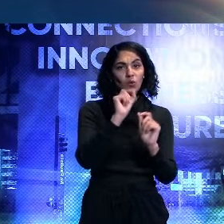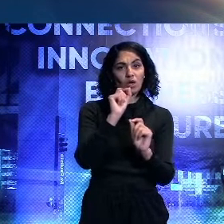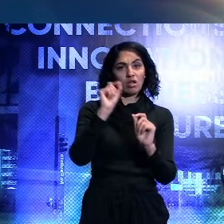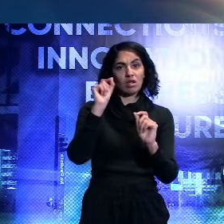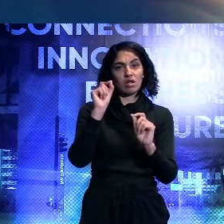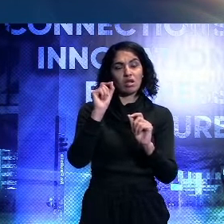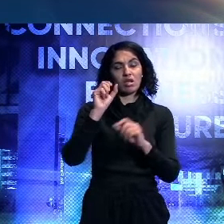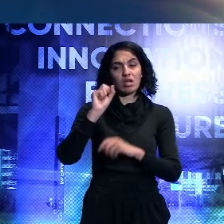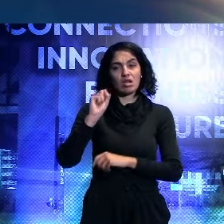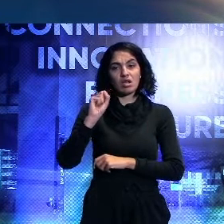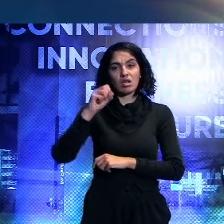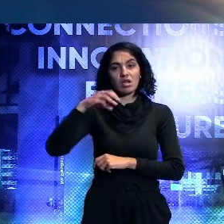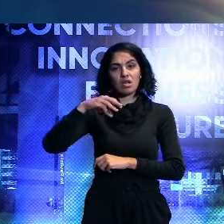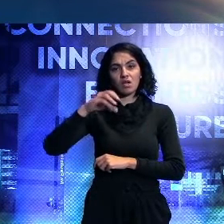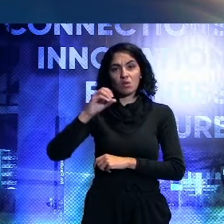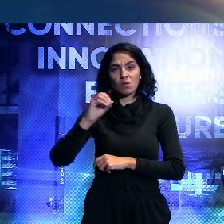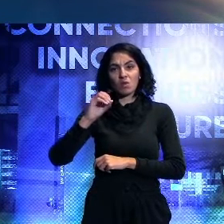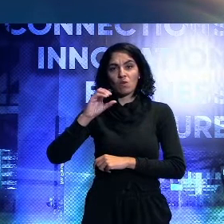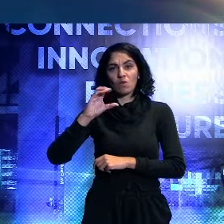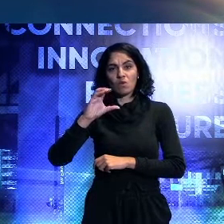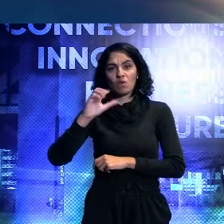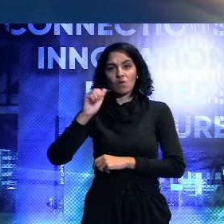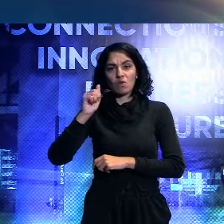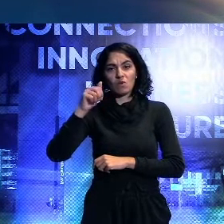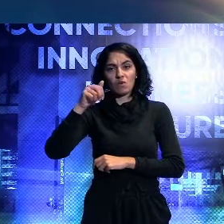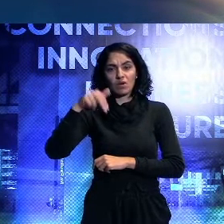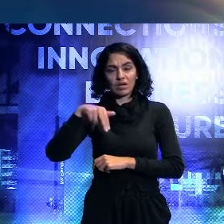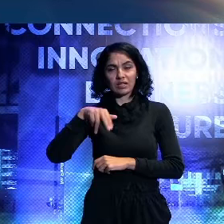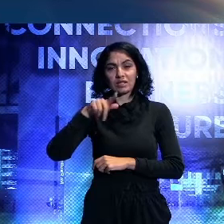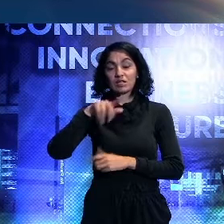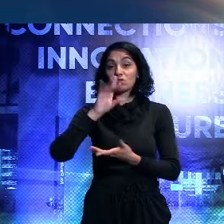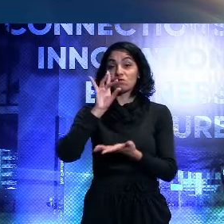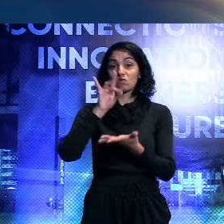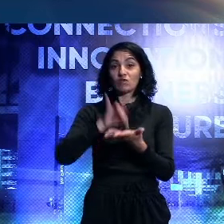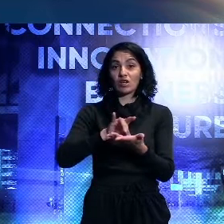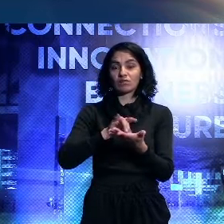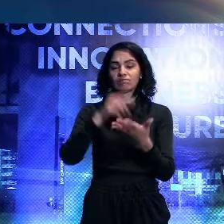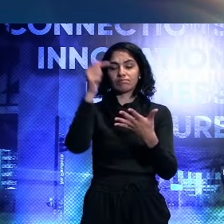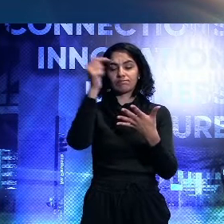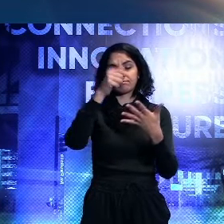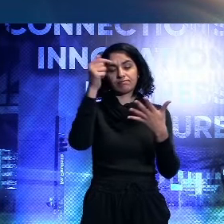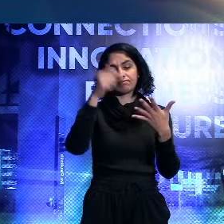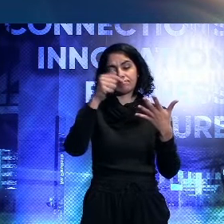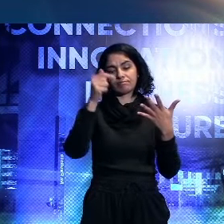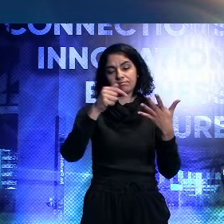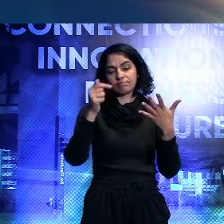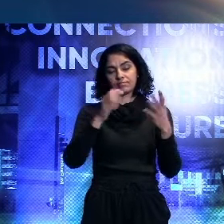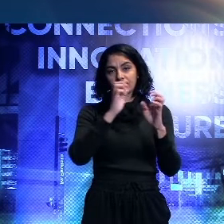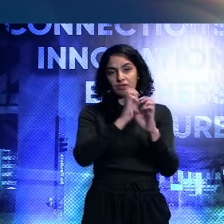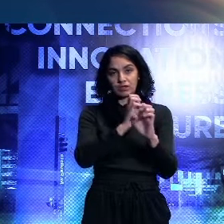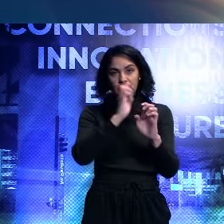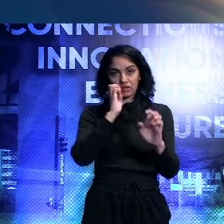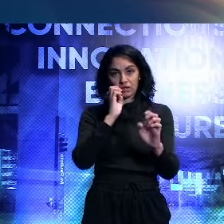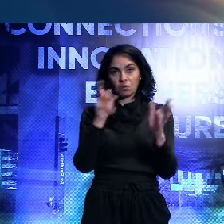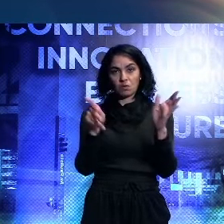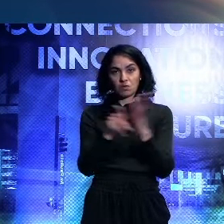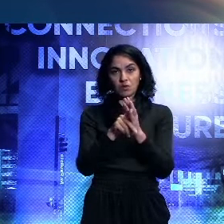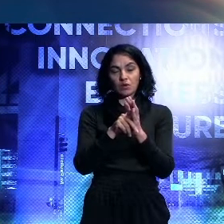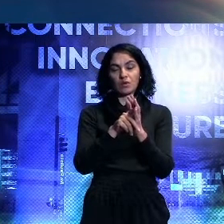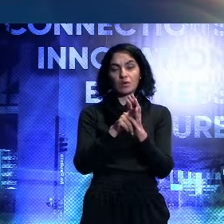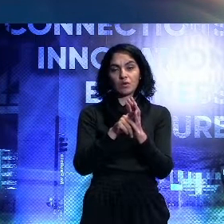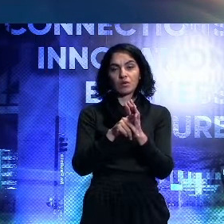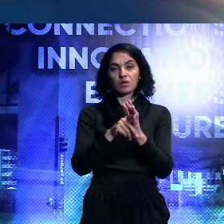em 2016, começou a, de fato, ter os princípios da engenharia do caos. Beleza? A primeira